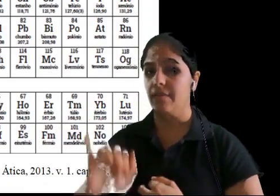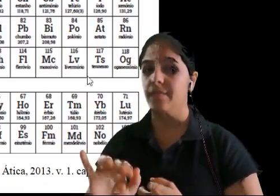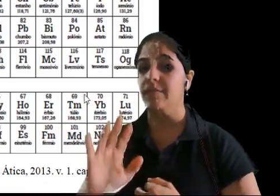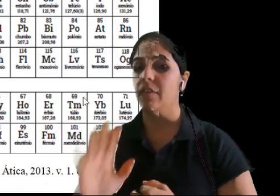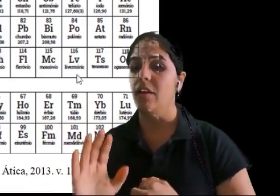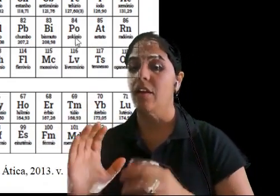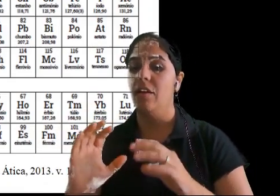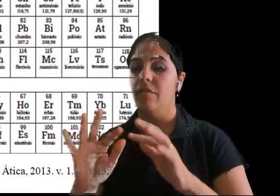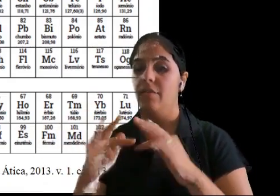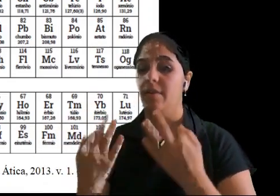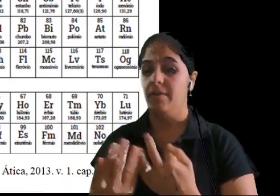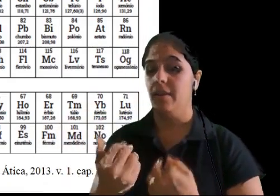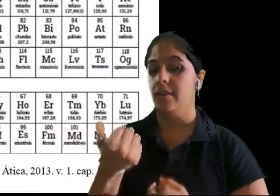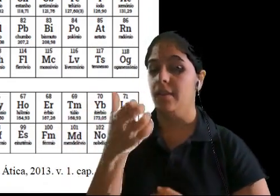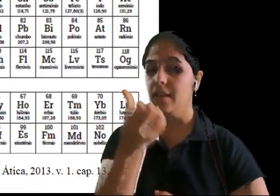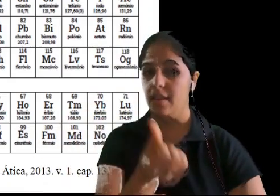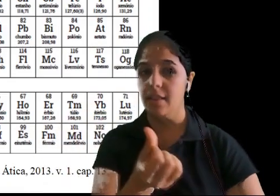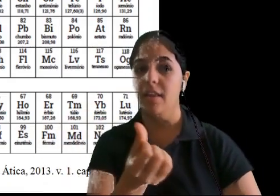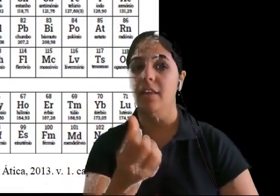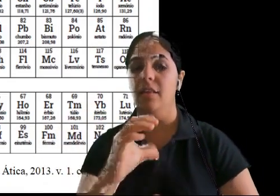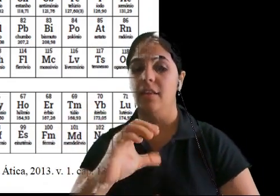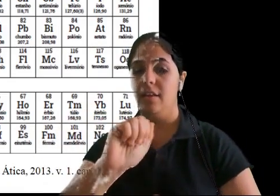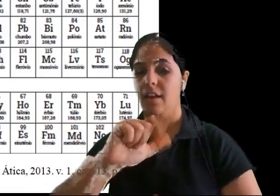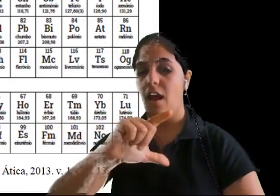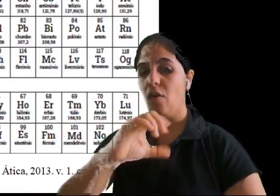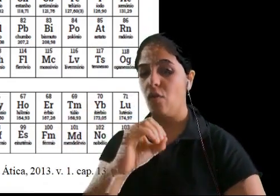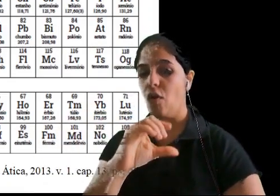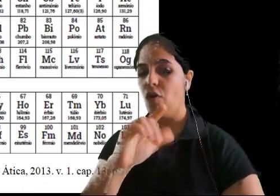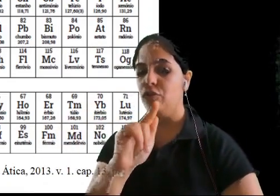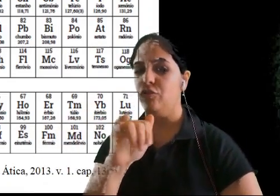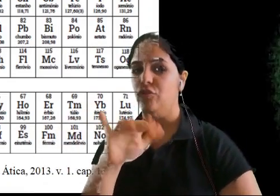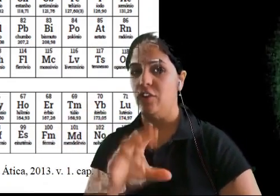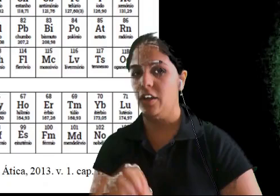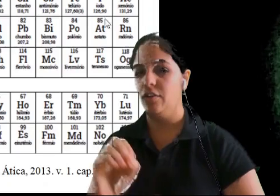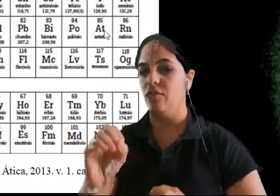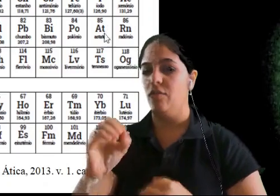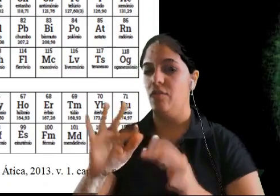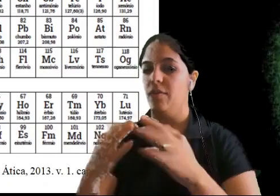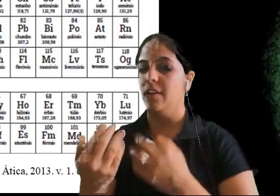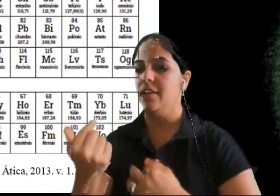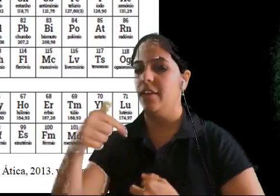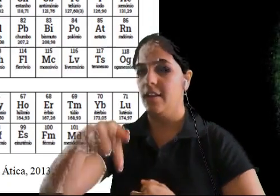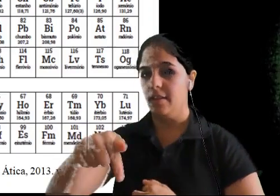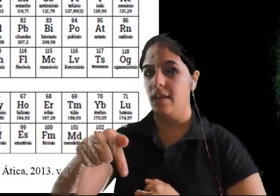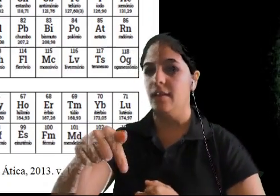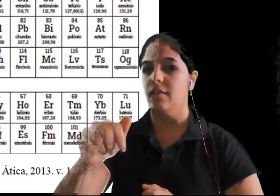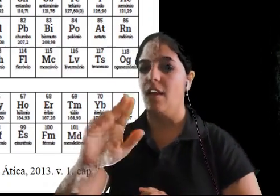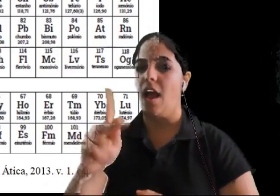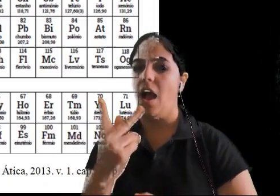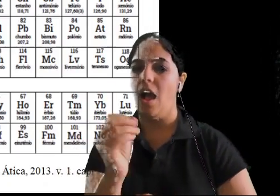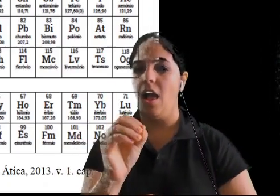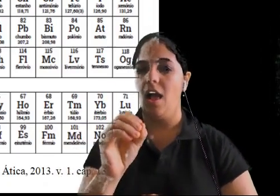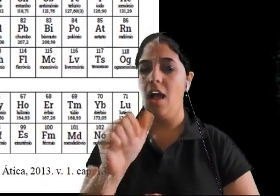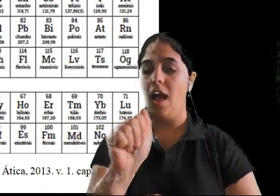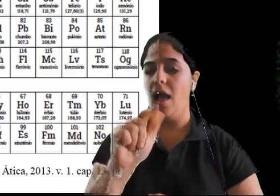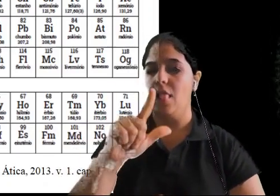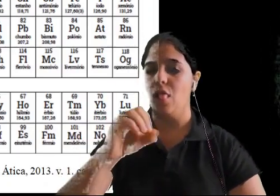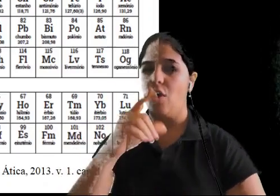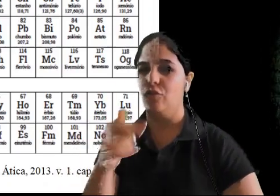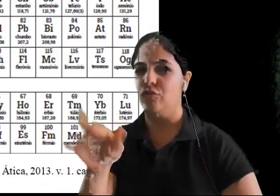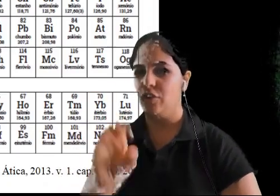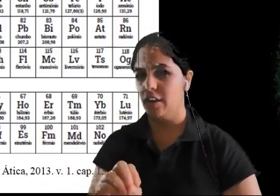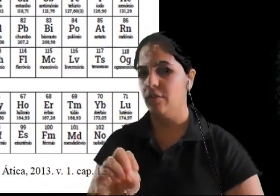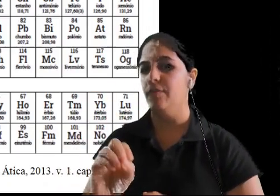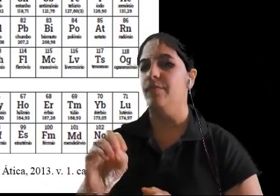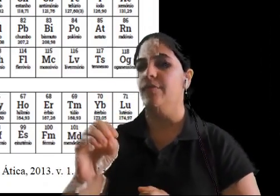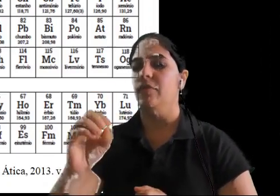a família 16 é conhecida como família dos calcogênios, a família 17 como dos halogênios e a